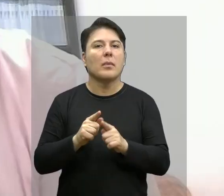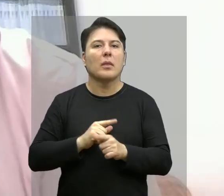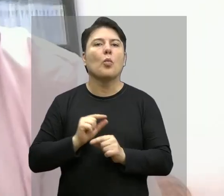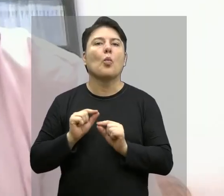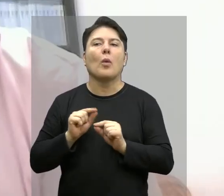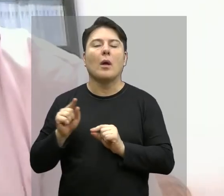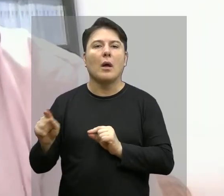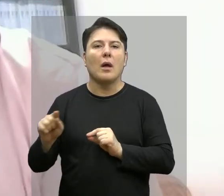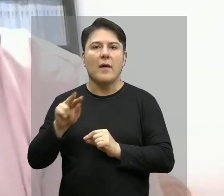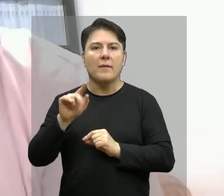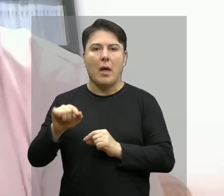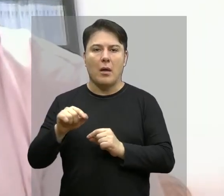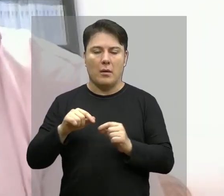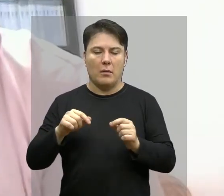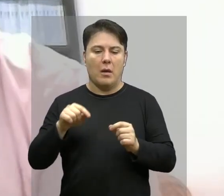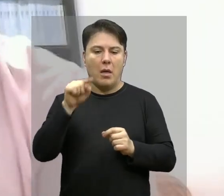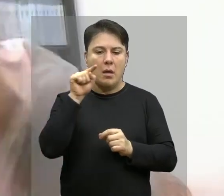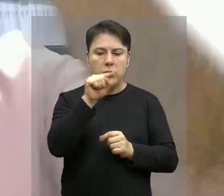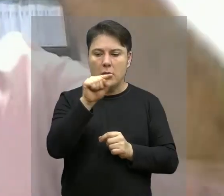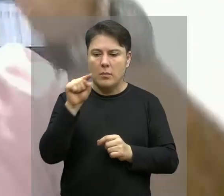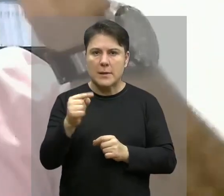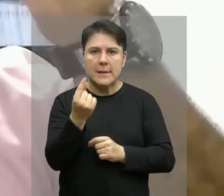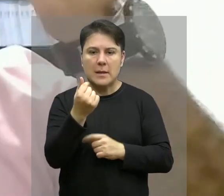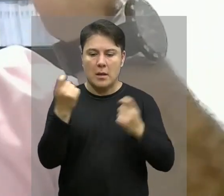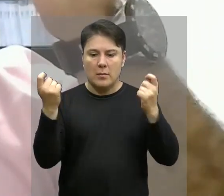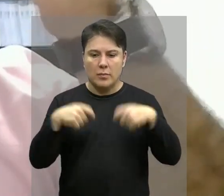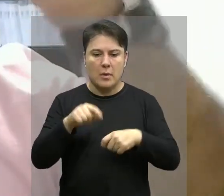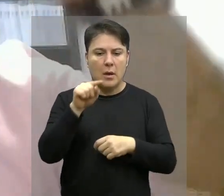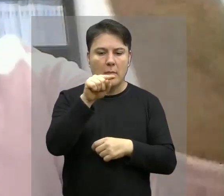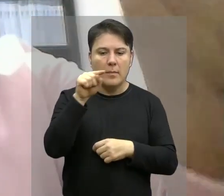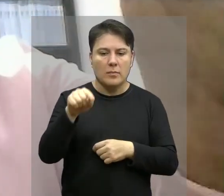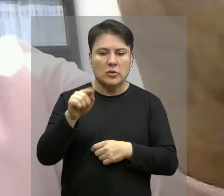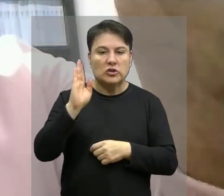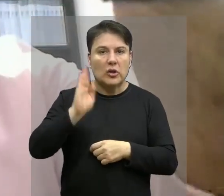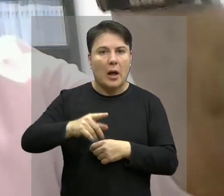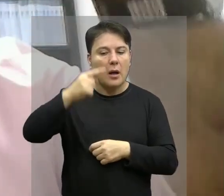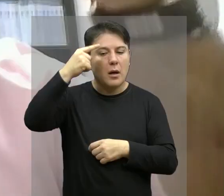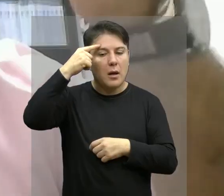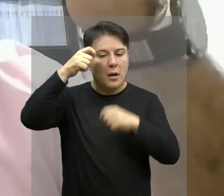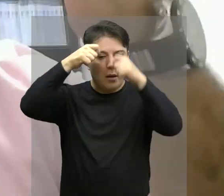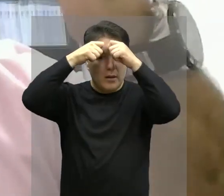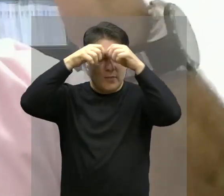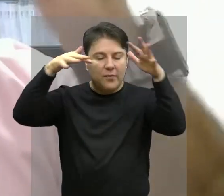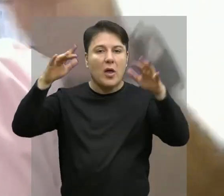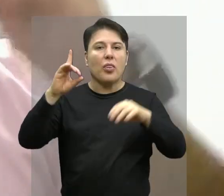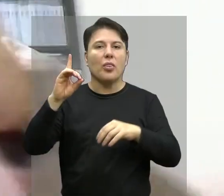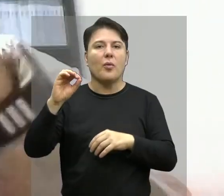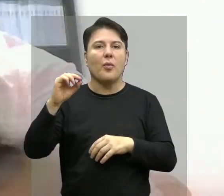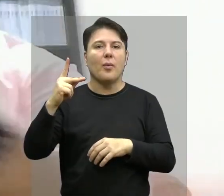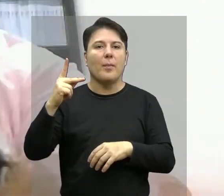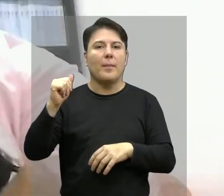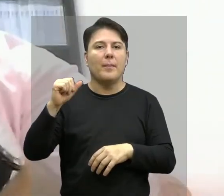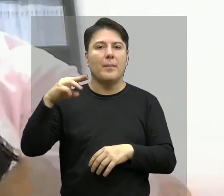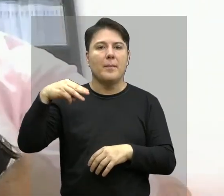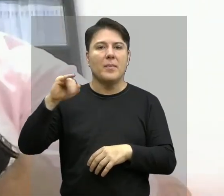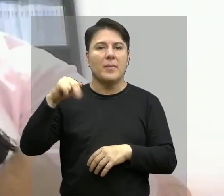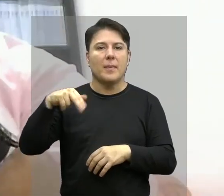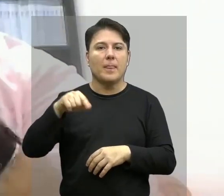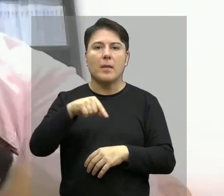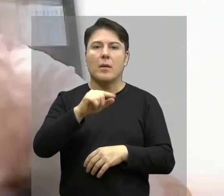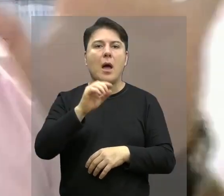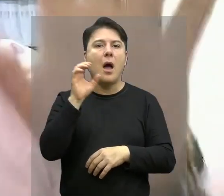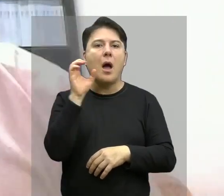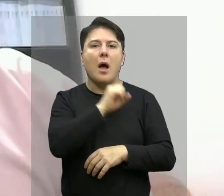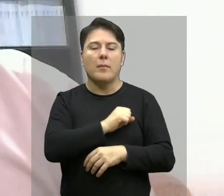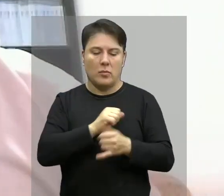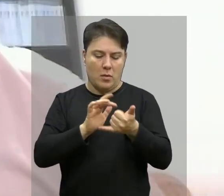caça-níqueis, você aperta lá o botão, ou seja, você fez a aposta, já recebeu dopamina, lembra? Independe de ganhar ou não, só que o resultado é muito rápido.